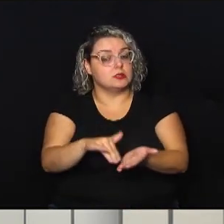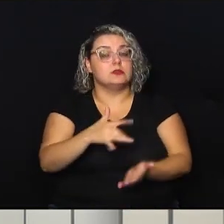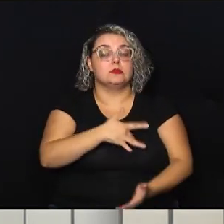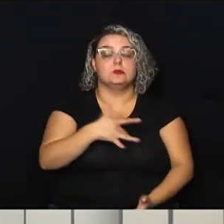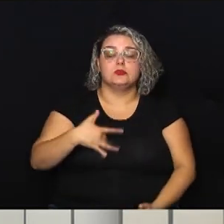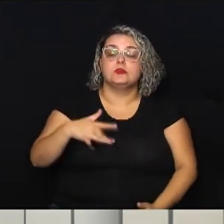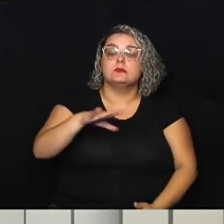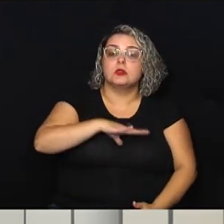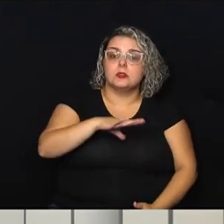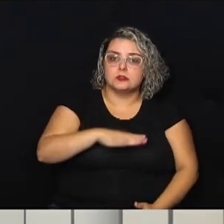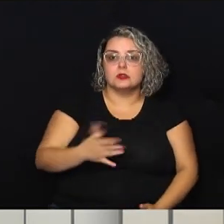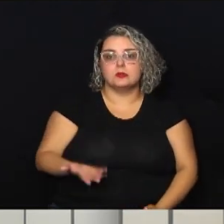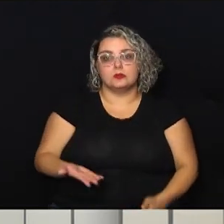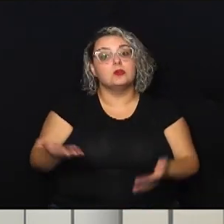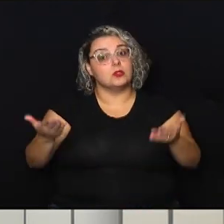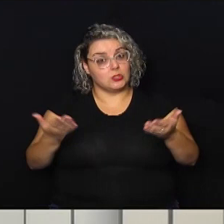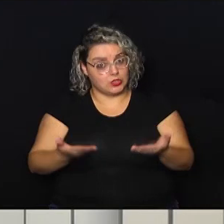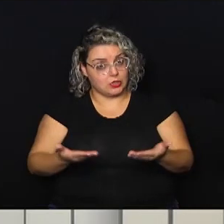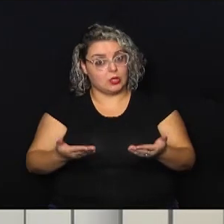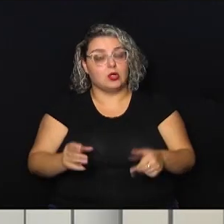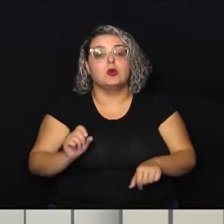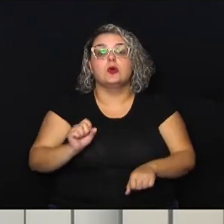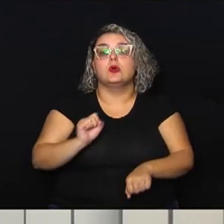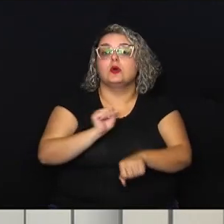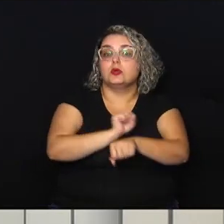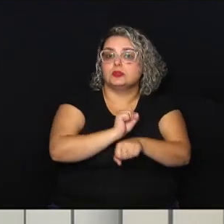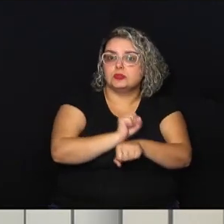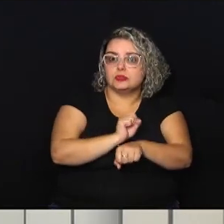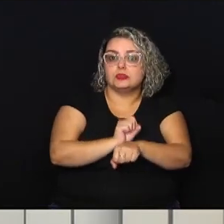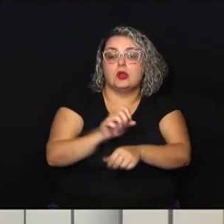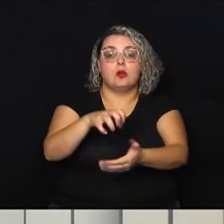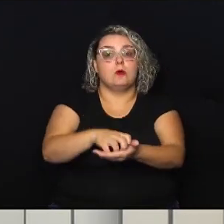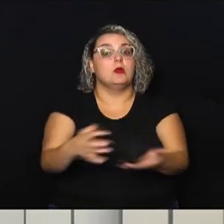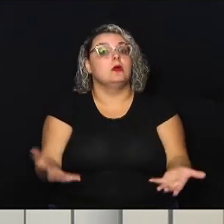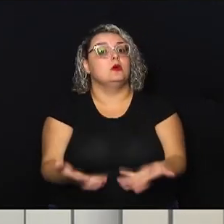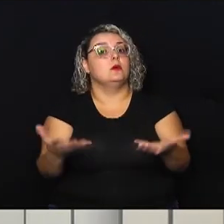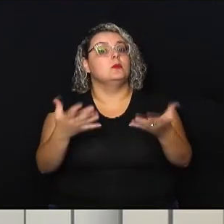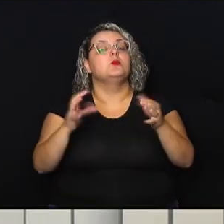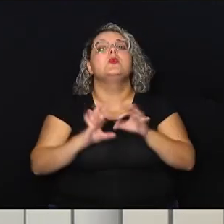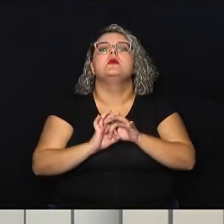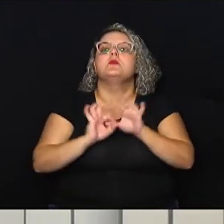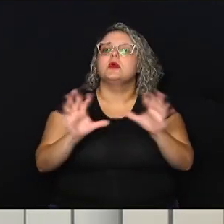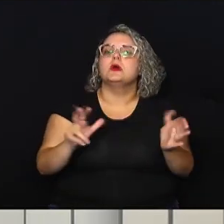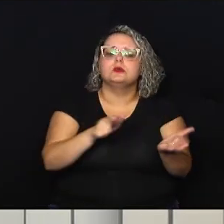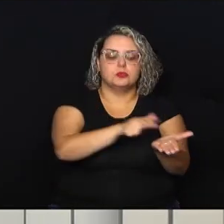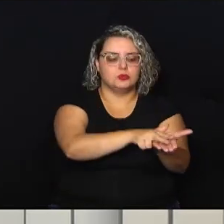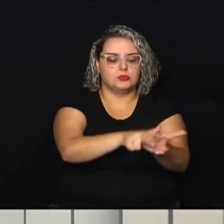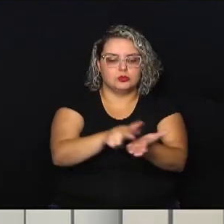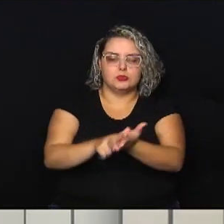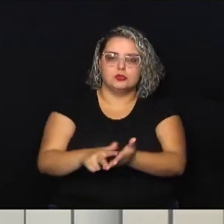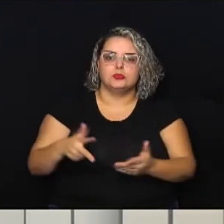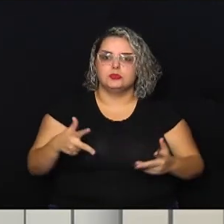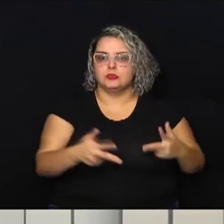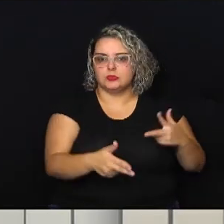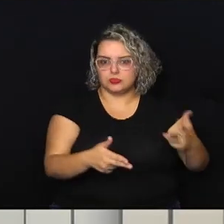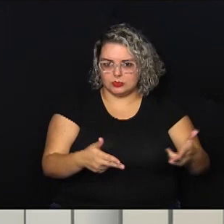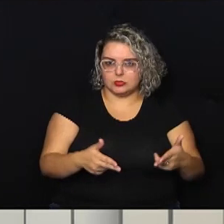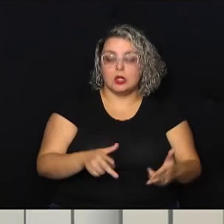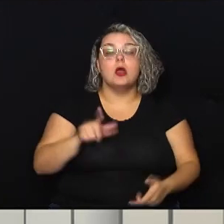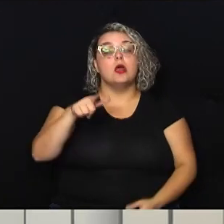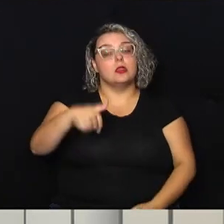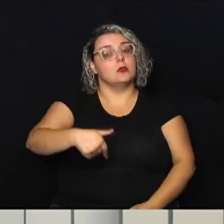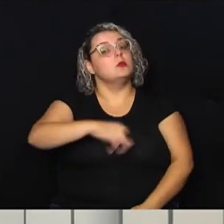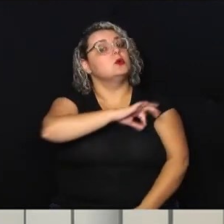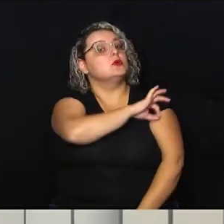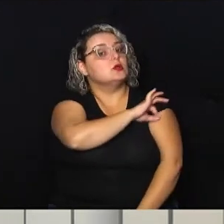Saúde. E agora aguarda que o órgão promova a liberação dos leitos interditados. Após a Prefeitura